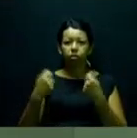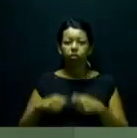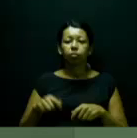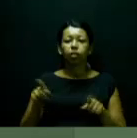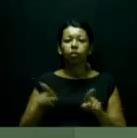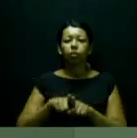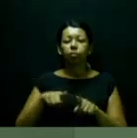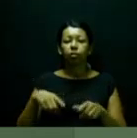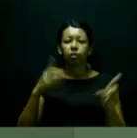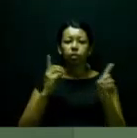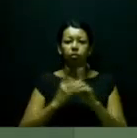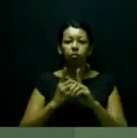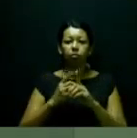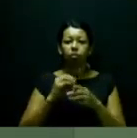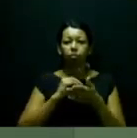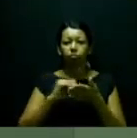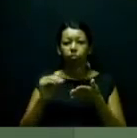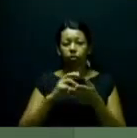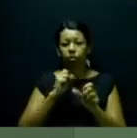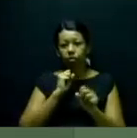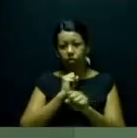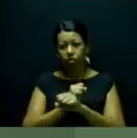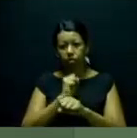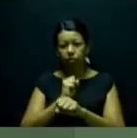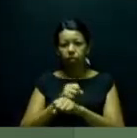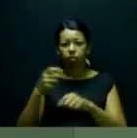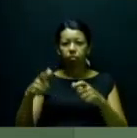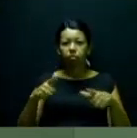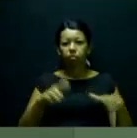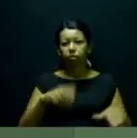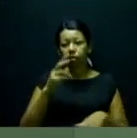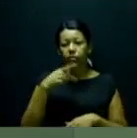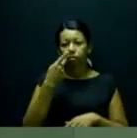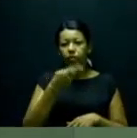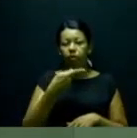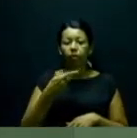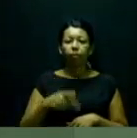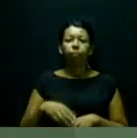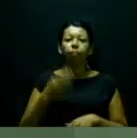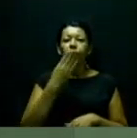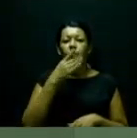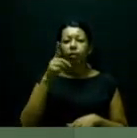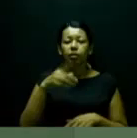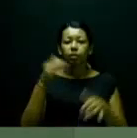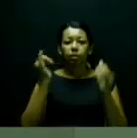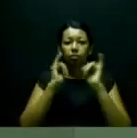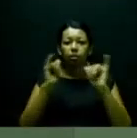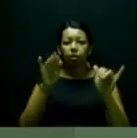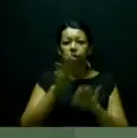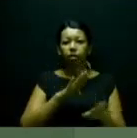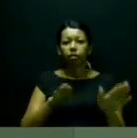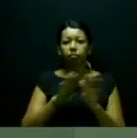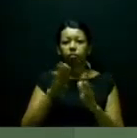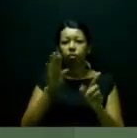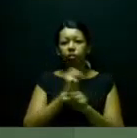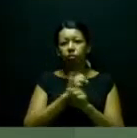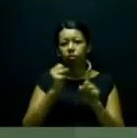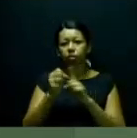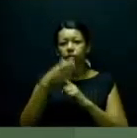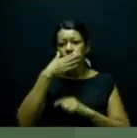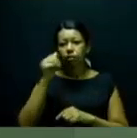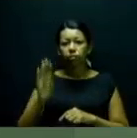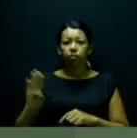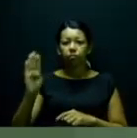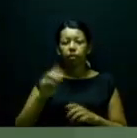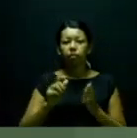que se encontram nas listas de espera, aguardando as vagas ora mencionadas. Requeiro, por fim, que o deliberado seja dado ciência a todas as sociedades de melhoramento de